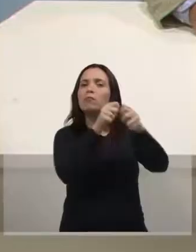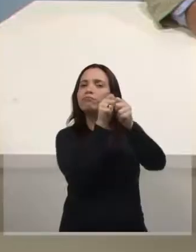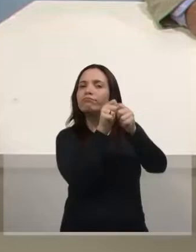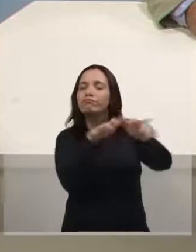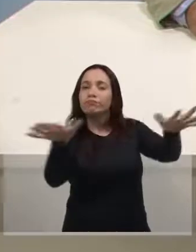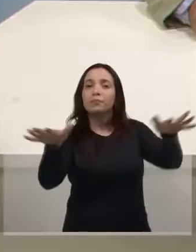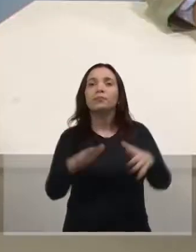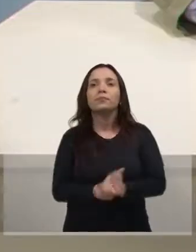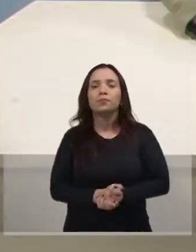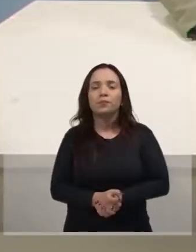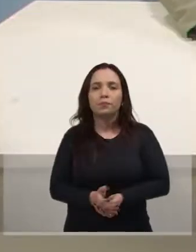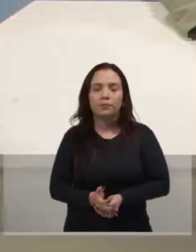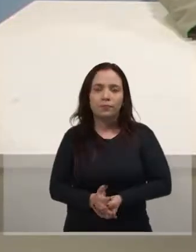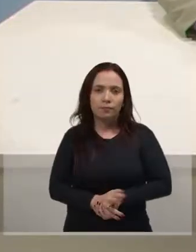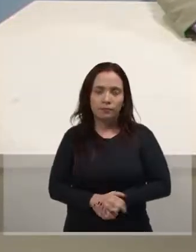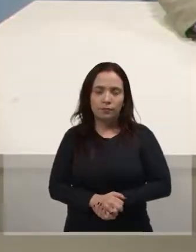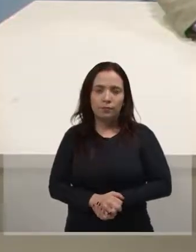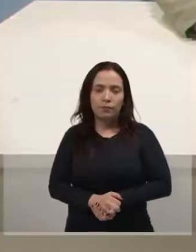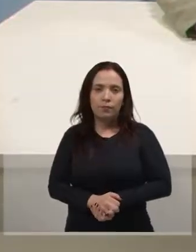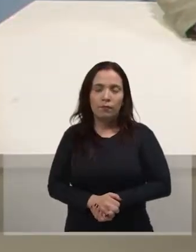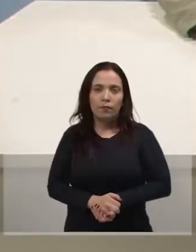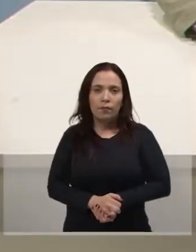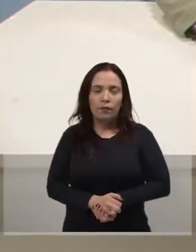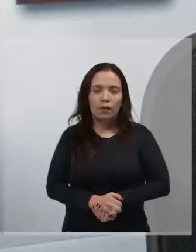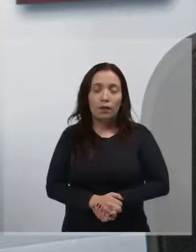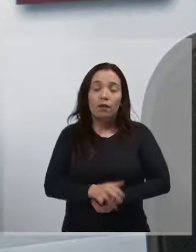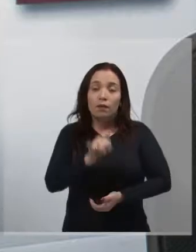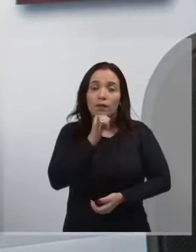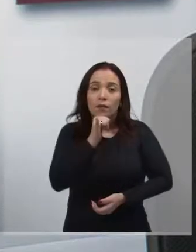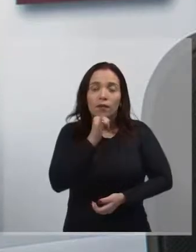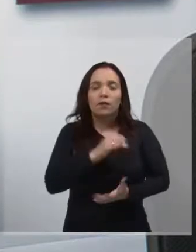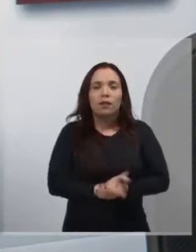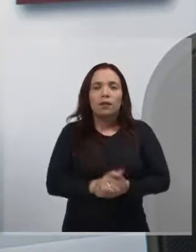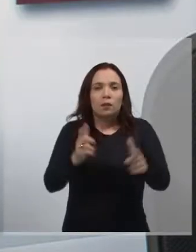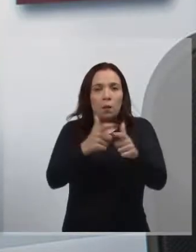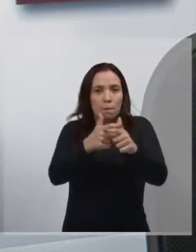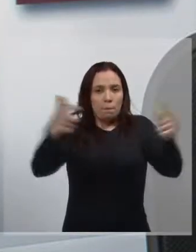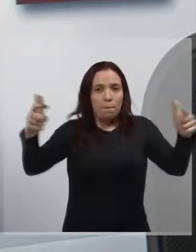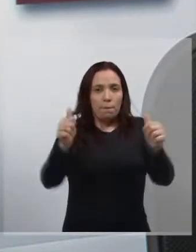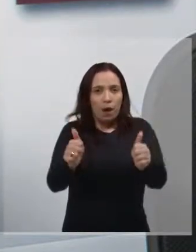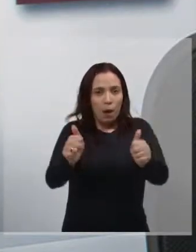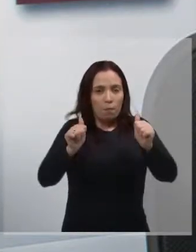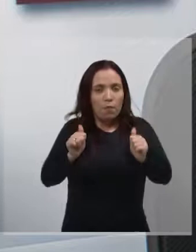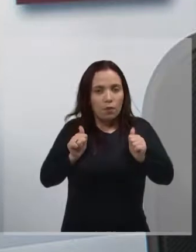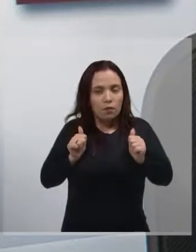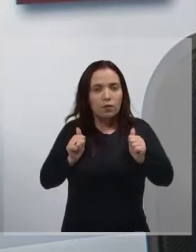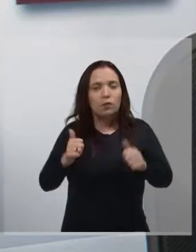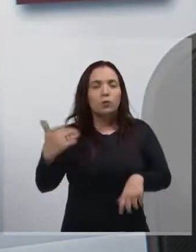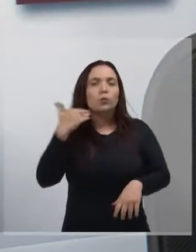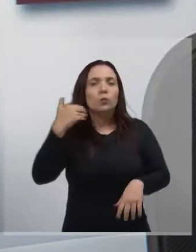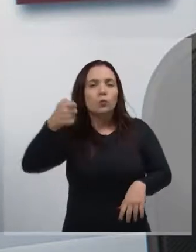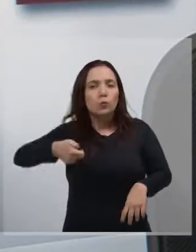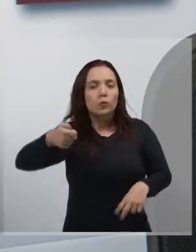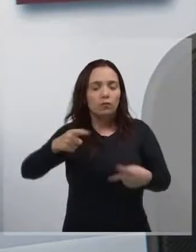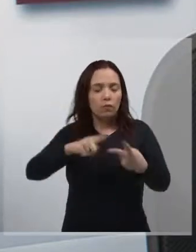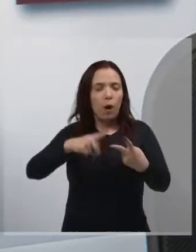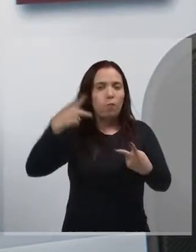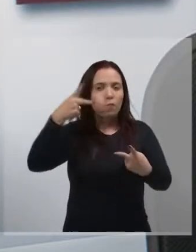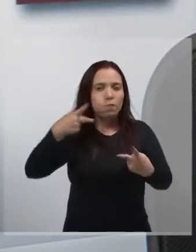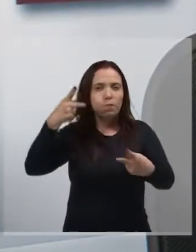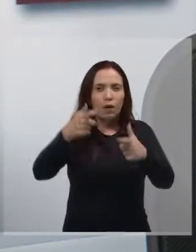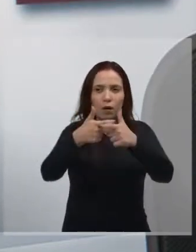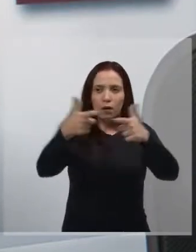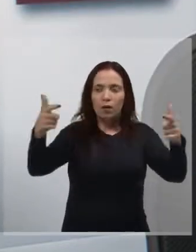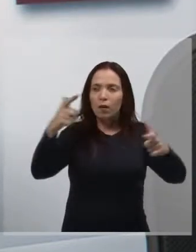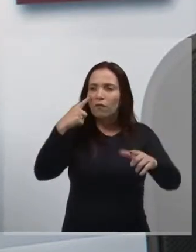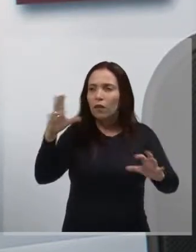dos aposentados, São Paulo. Pois não. Quando você pega a maioria dos aposentados, de juízes, promotores e tal,